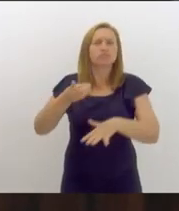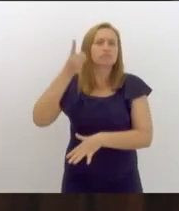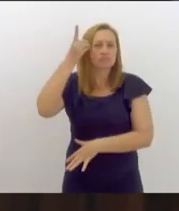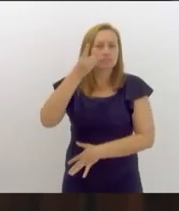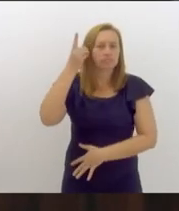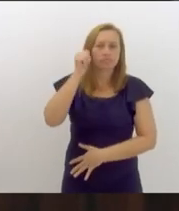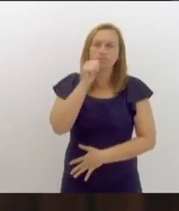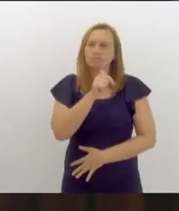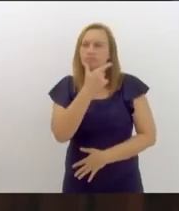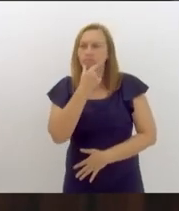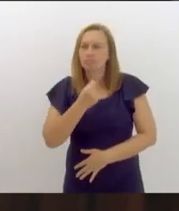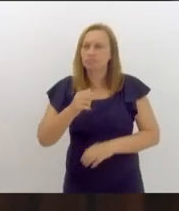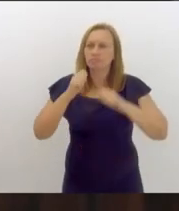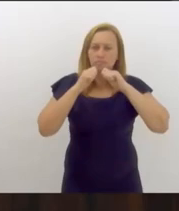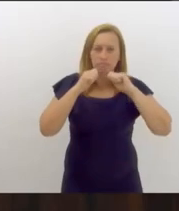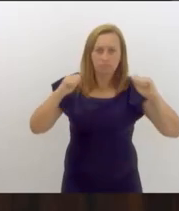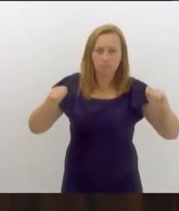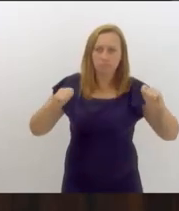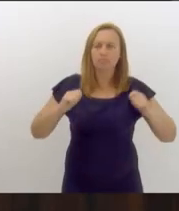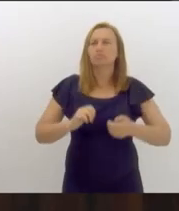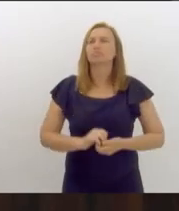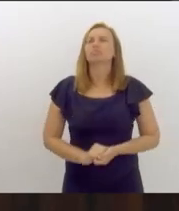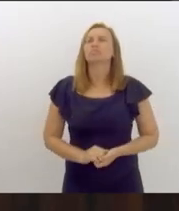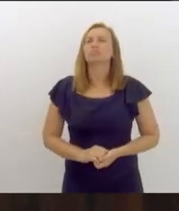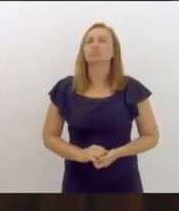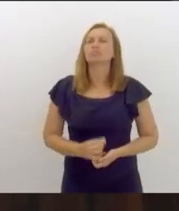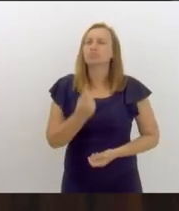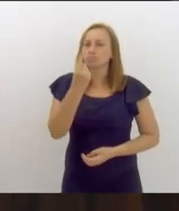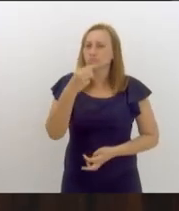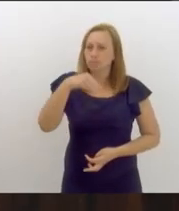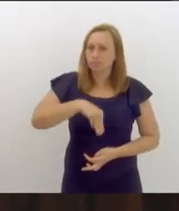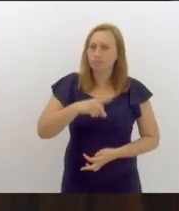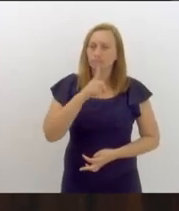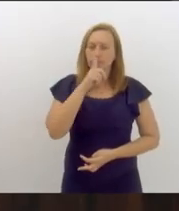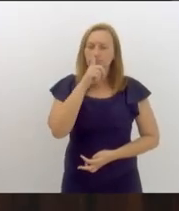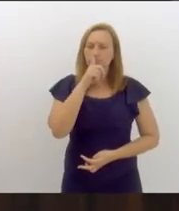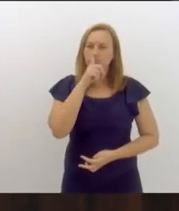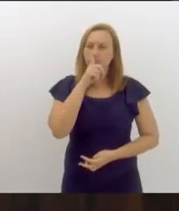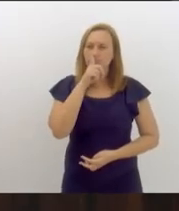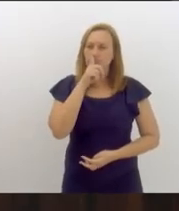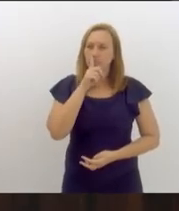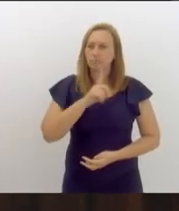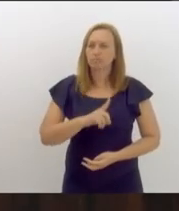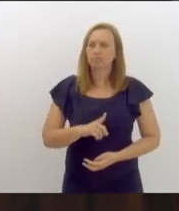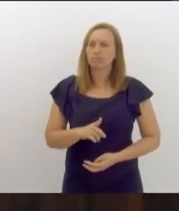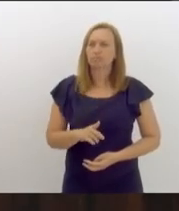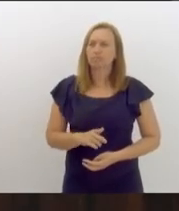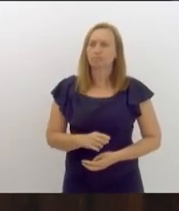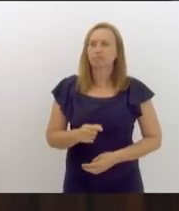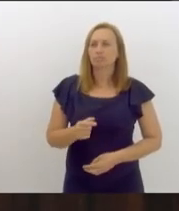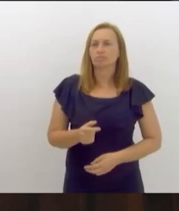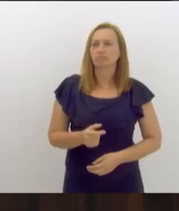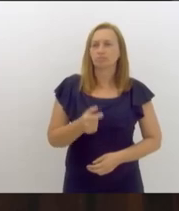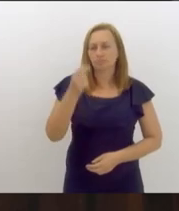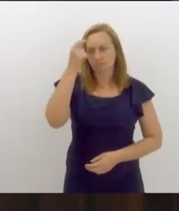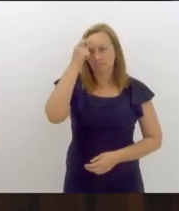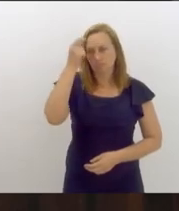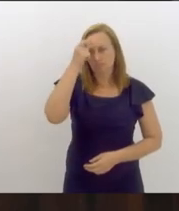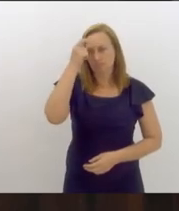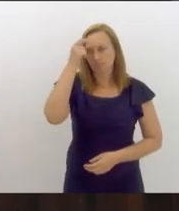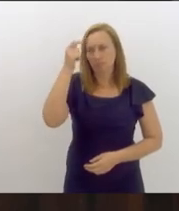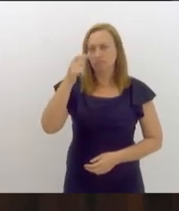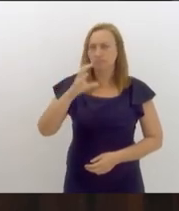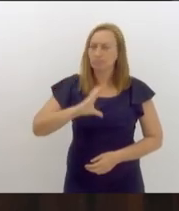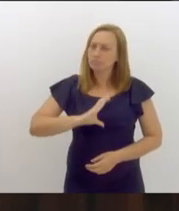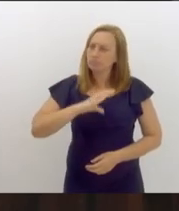deputadas assessores um minuto de silêncio em memória desses nossos guerreiros